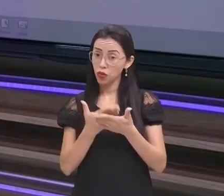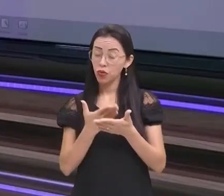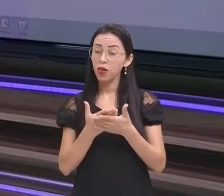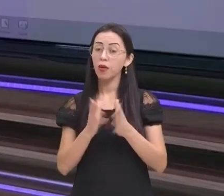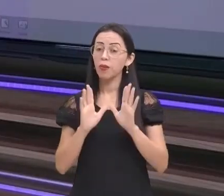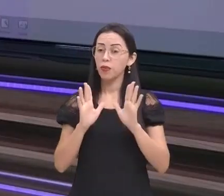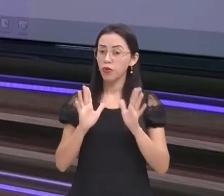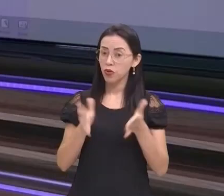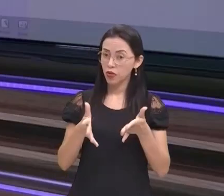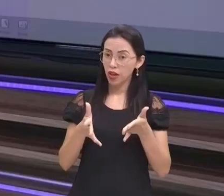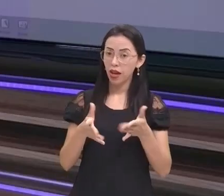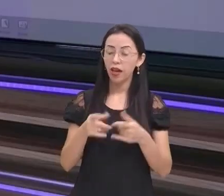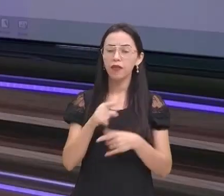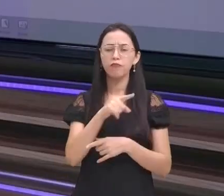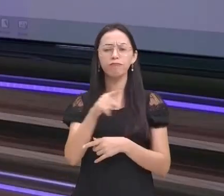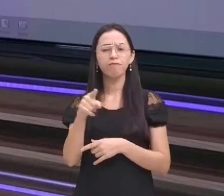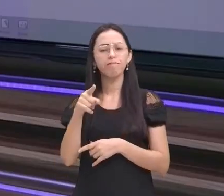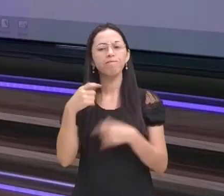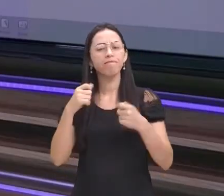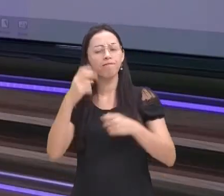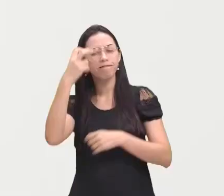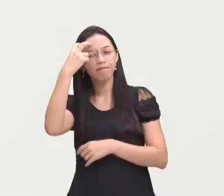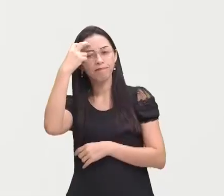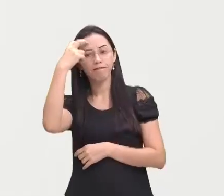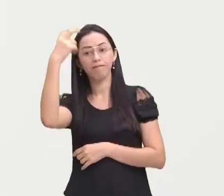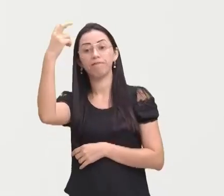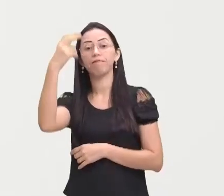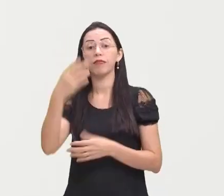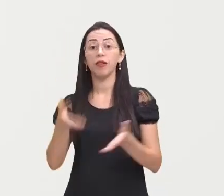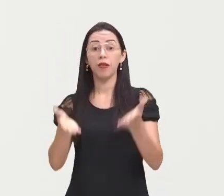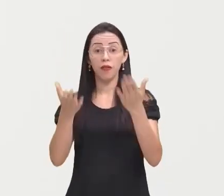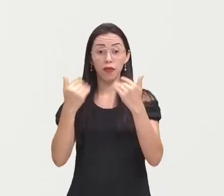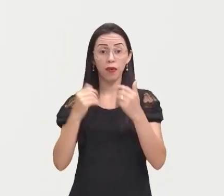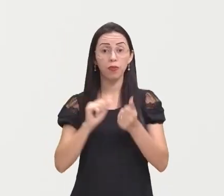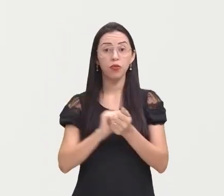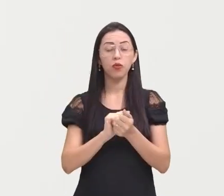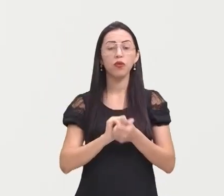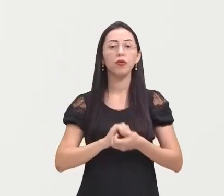fiquem mais inteligentes. Vamos lá exercitar juntinhos? Vamos lá?